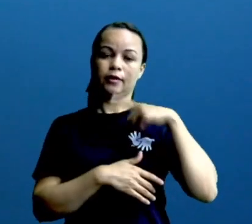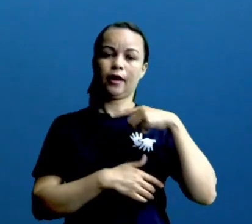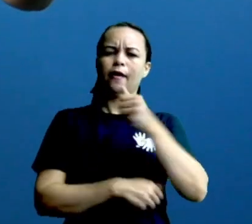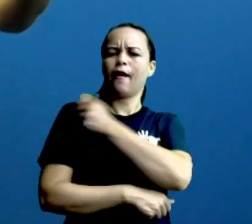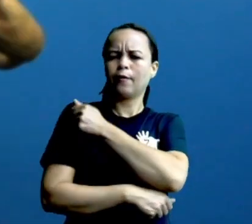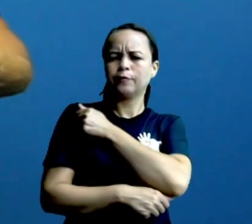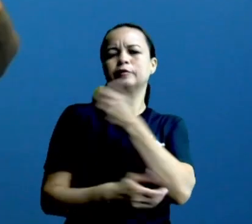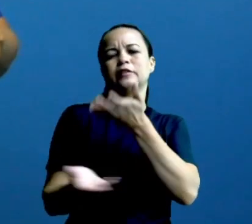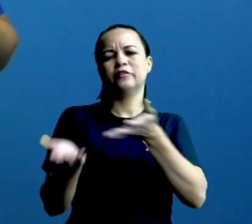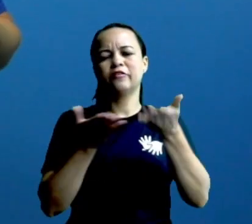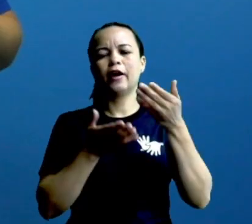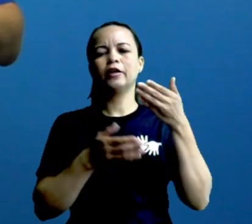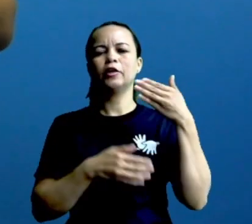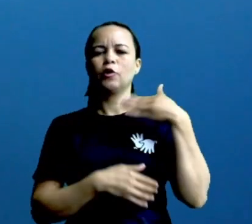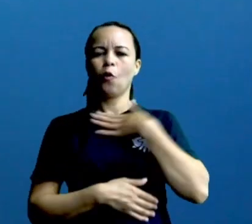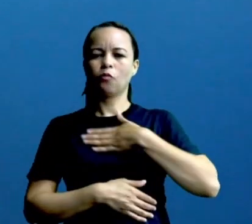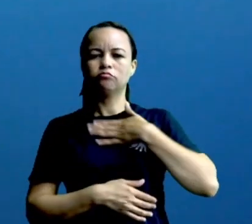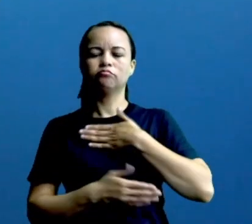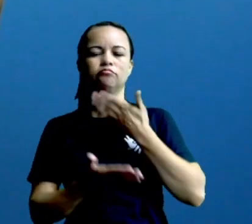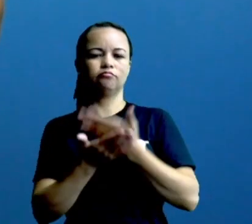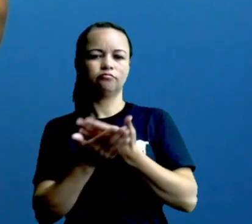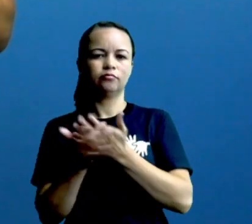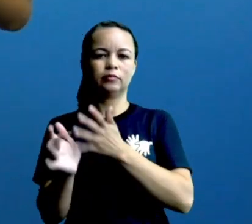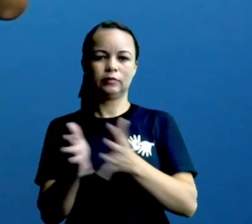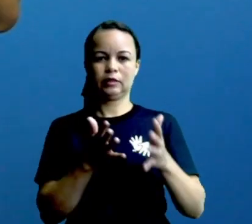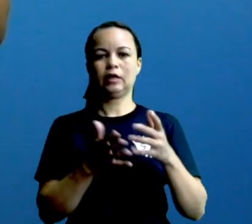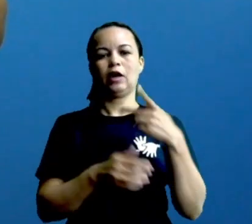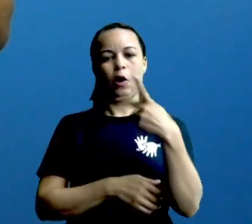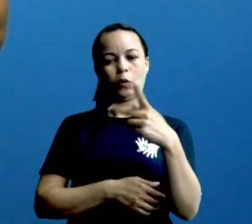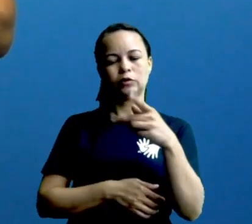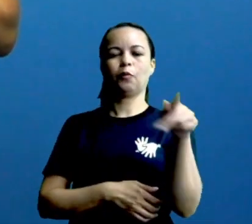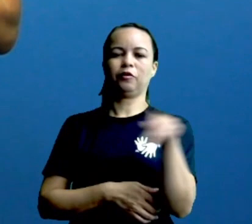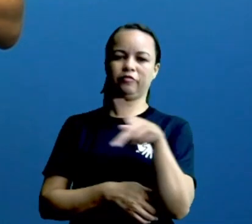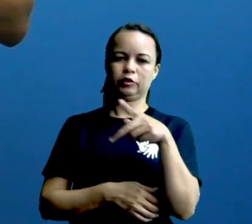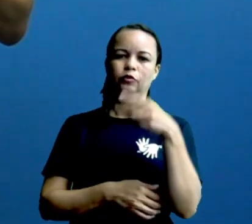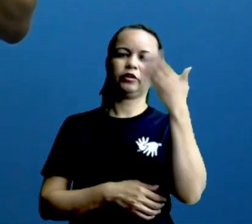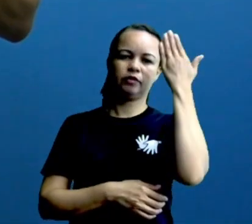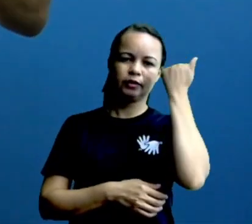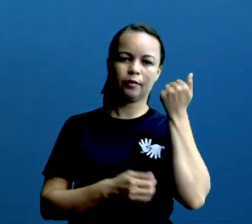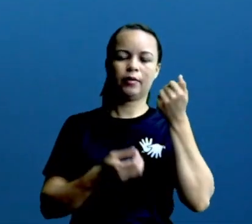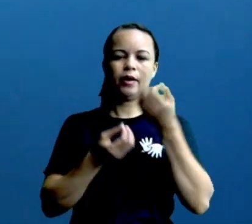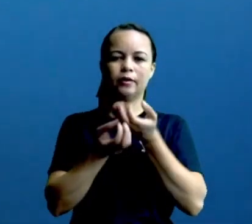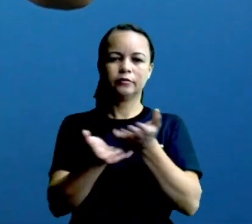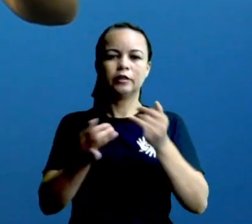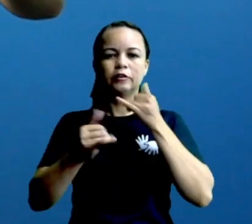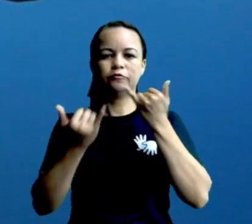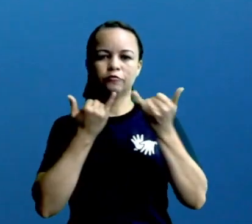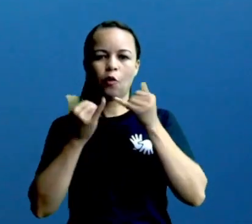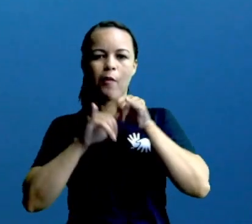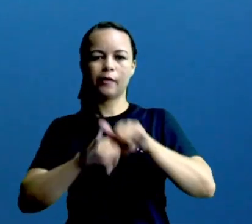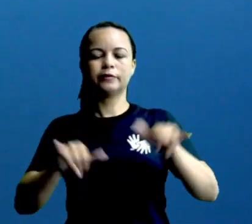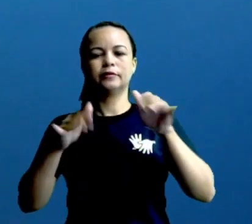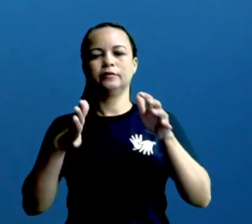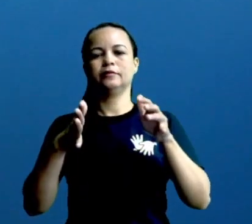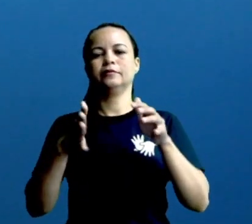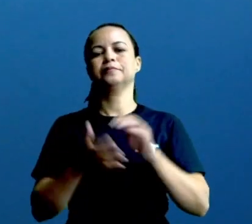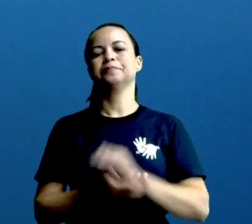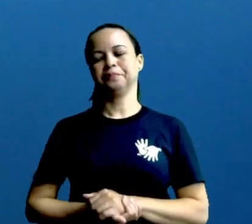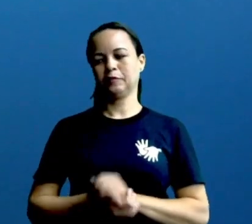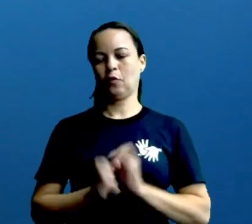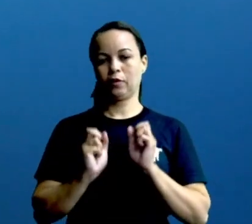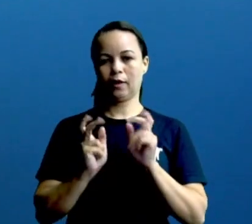vai ser um grande curador do teu saber, é o teu teacher, é o teu professor. Capisco? Então você diz aí,